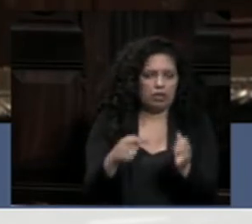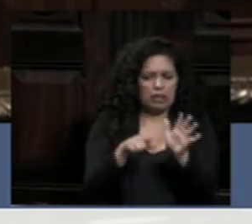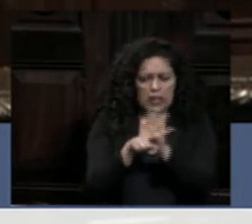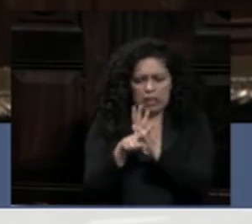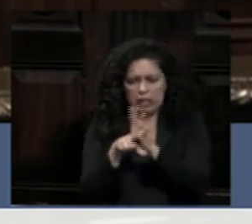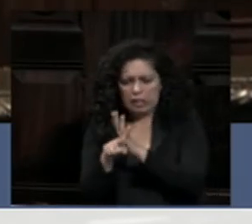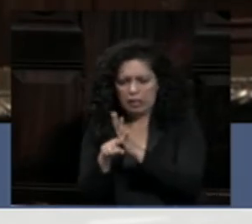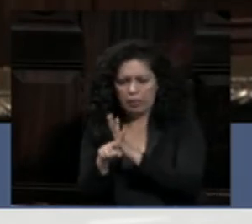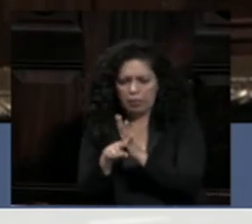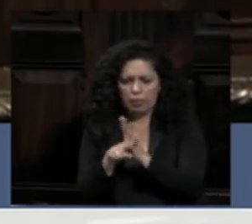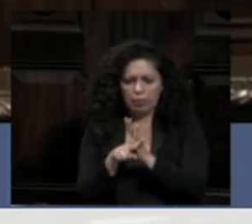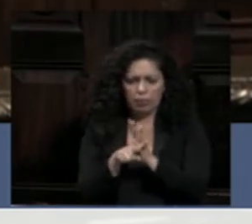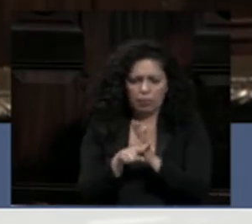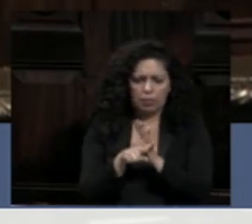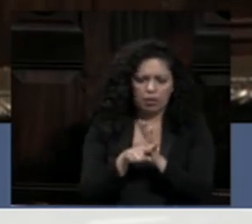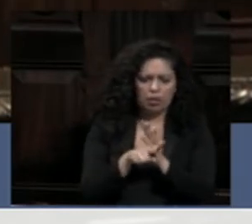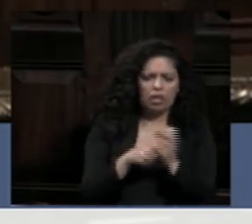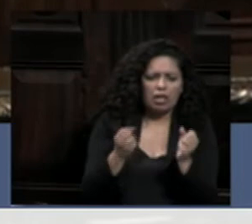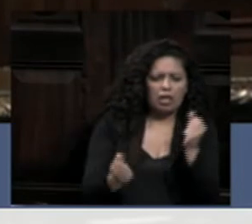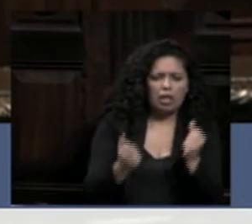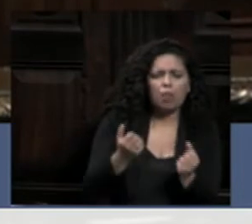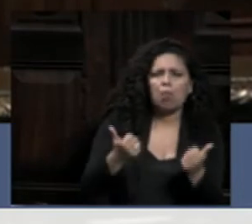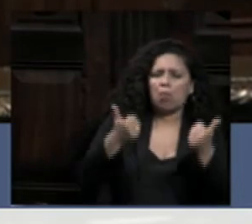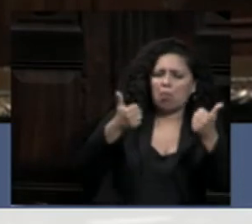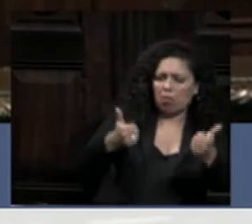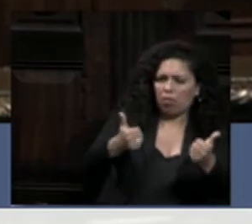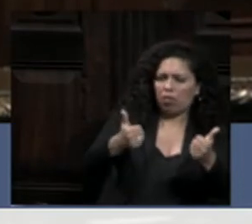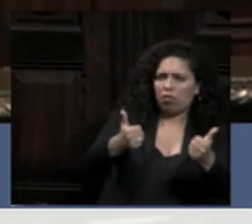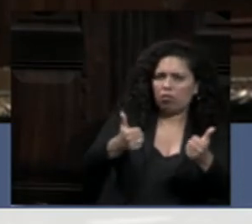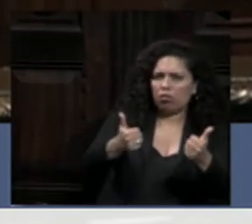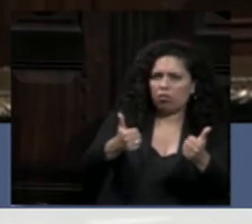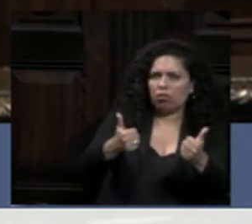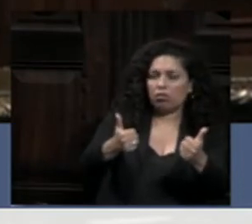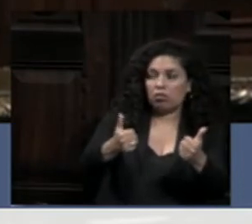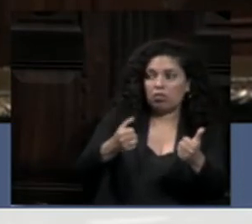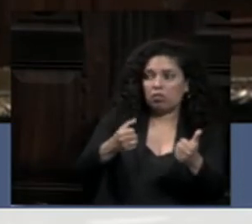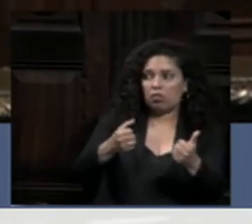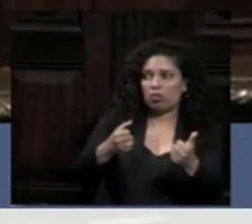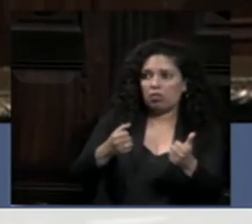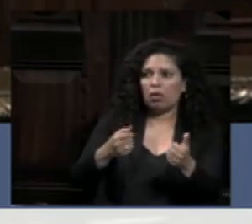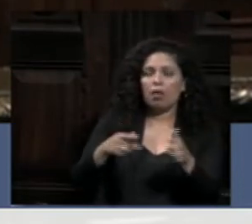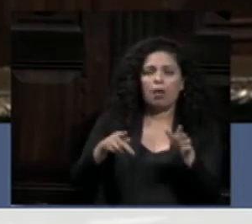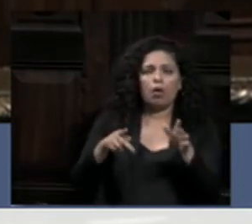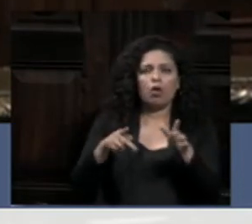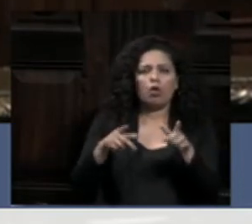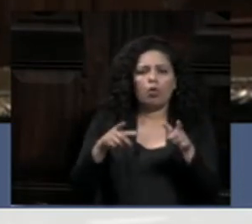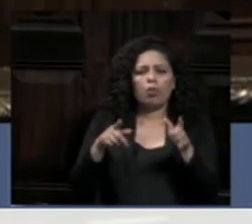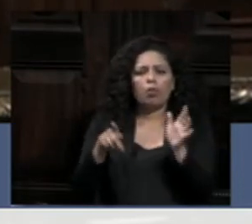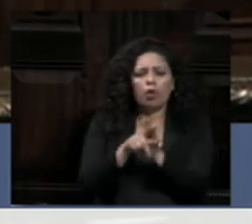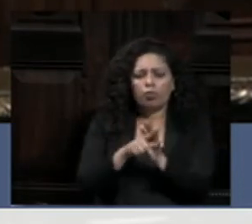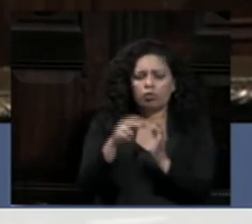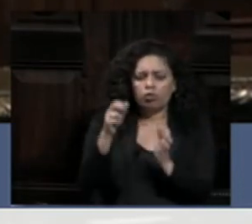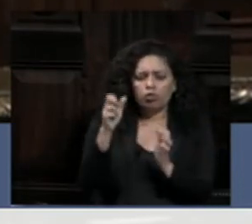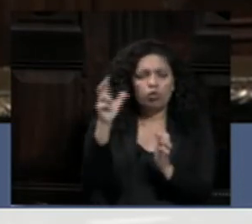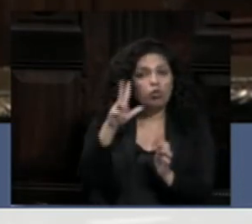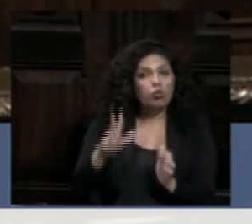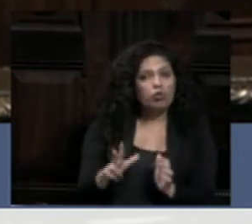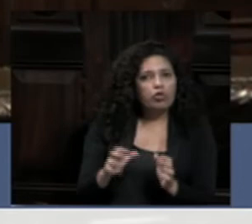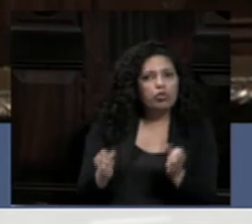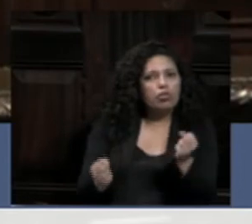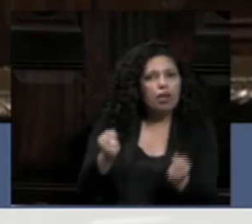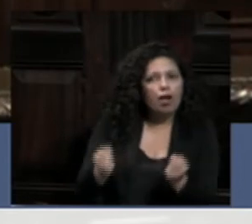todos os atributos do veículo, verifica se a parte elétrica está funcionando, se